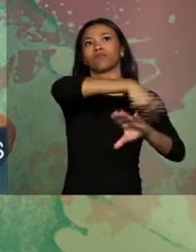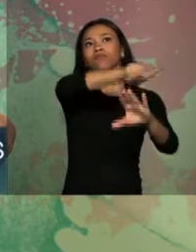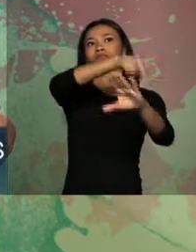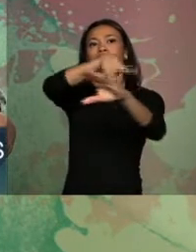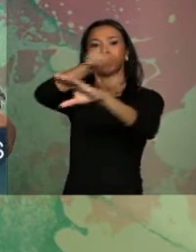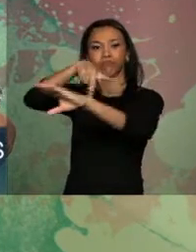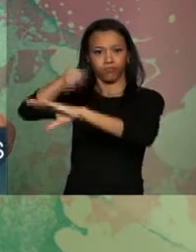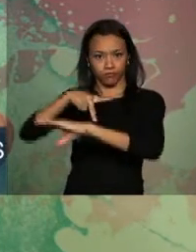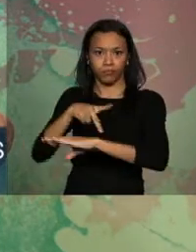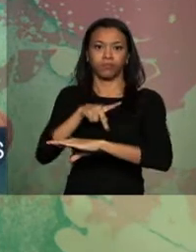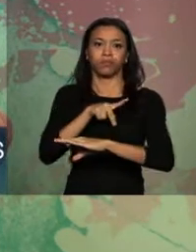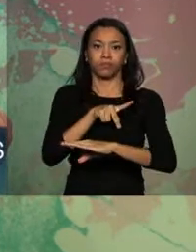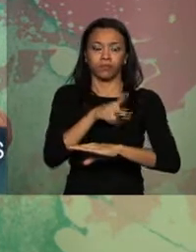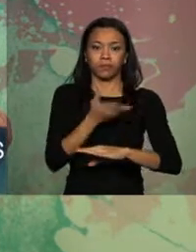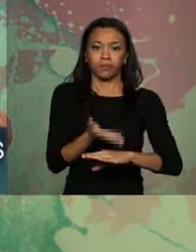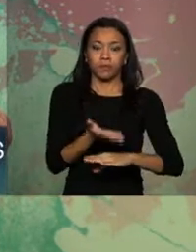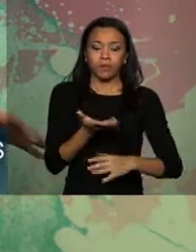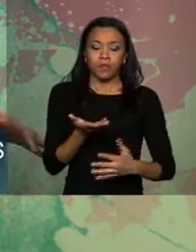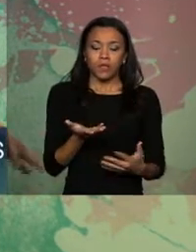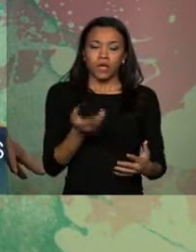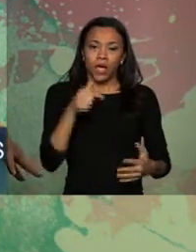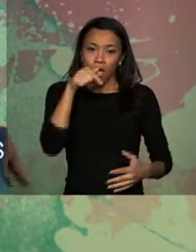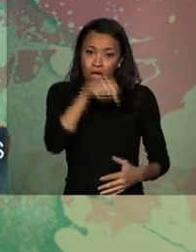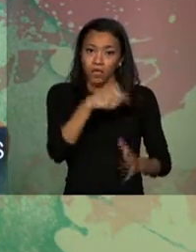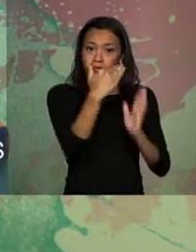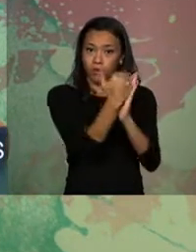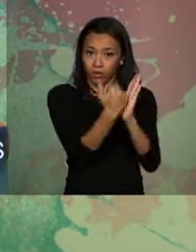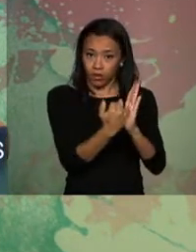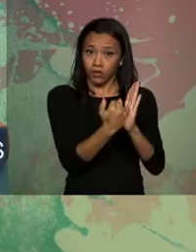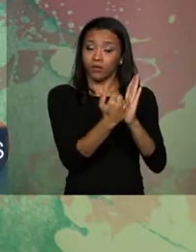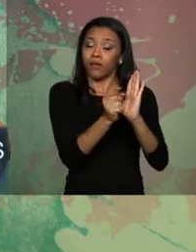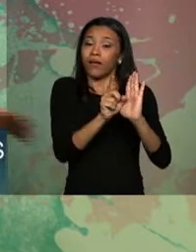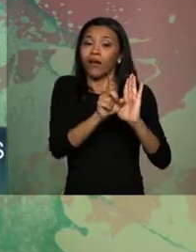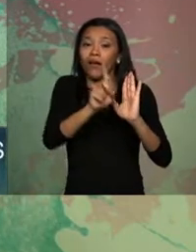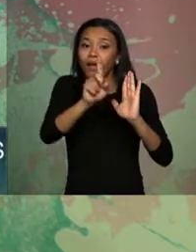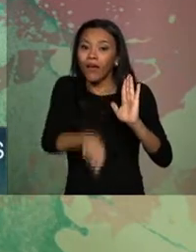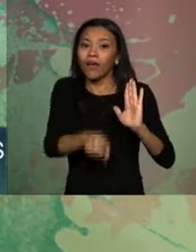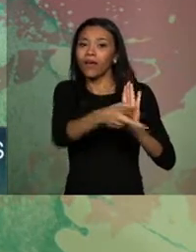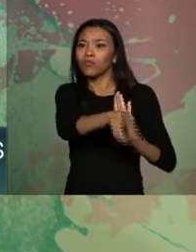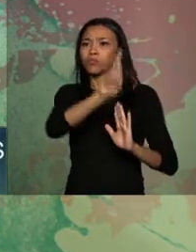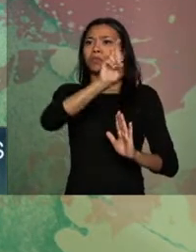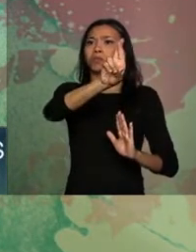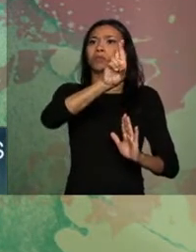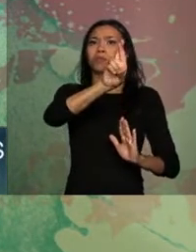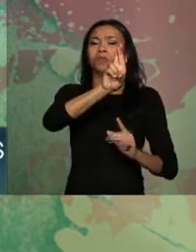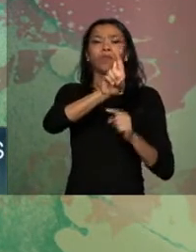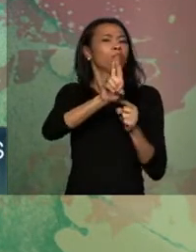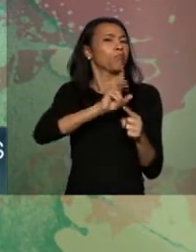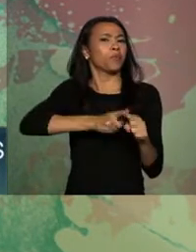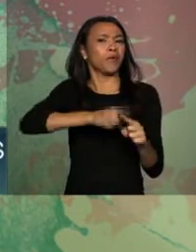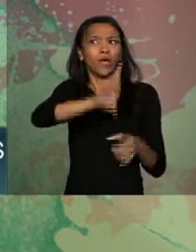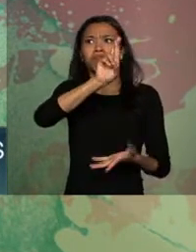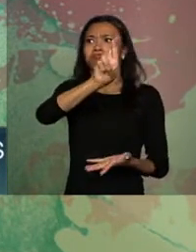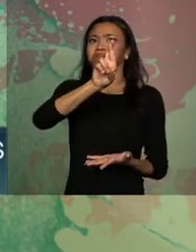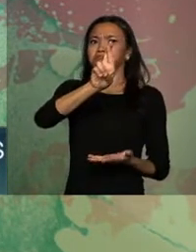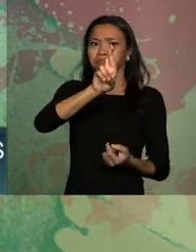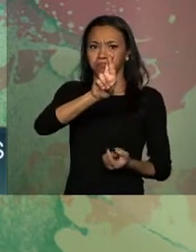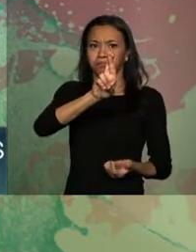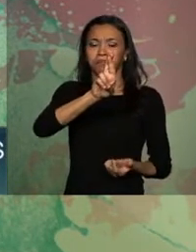emergentes. E ele é um programa referência porque ele